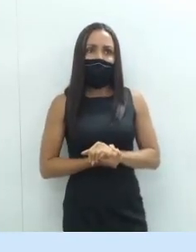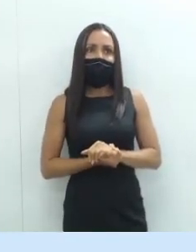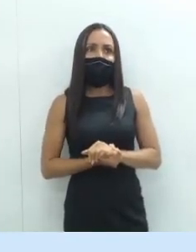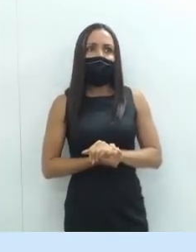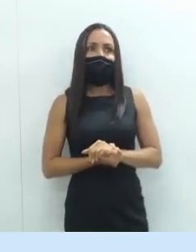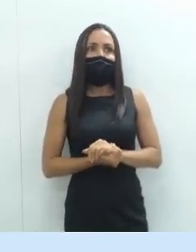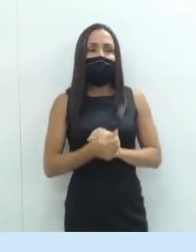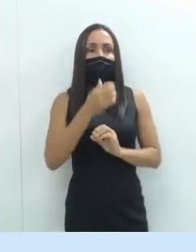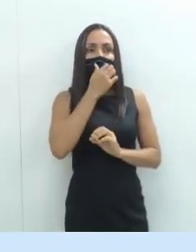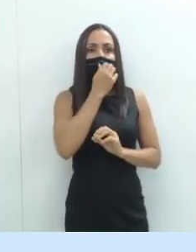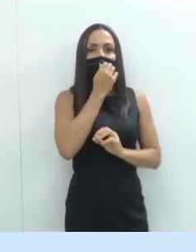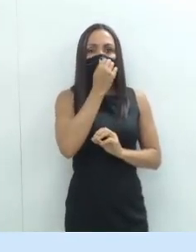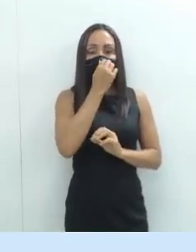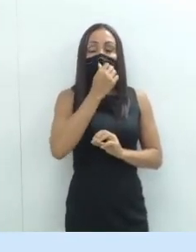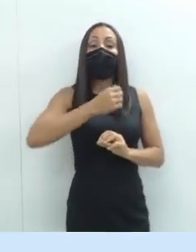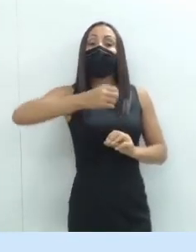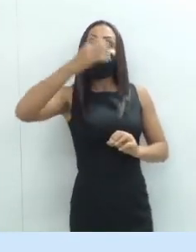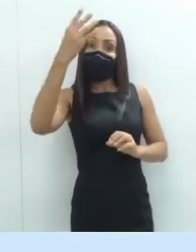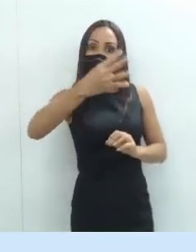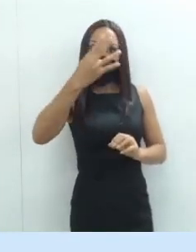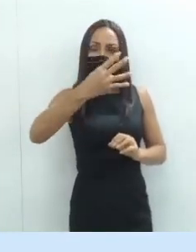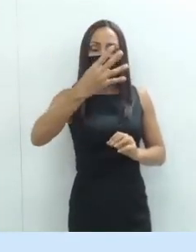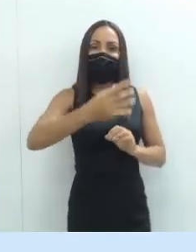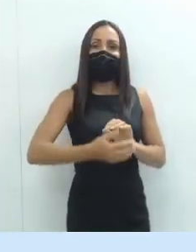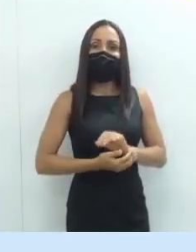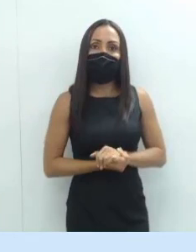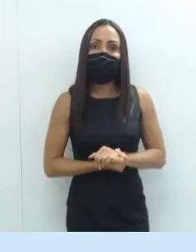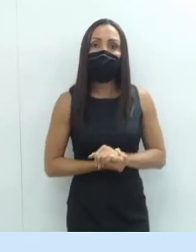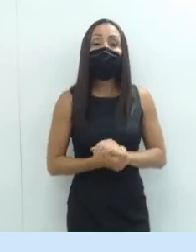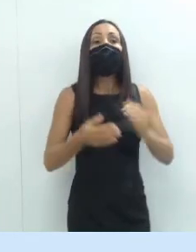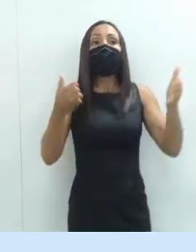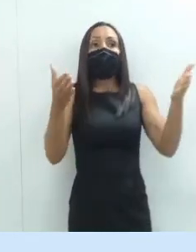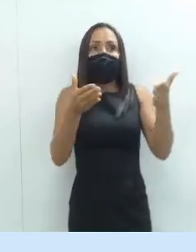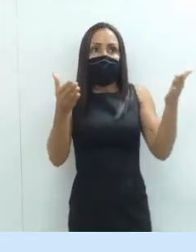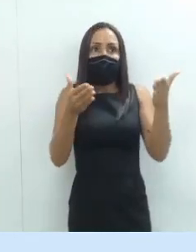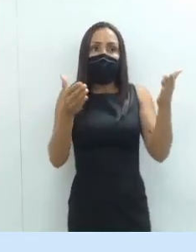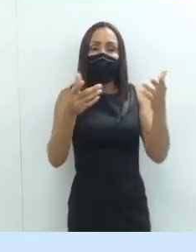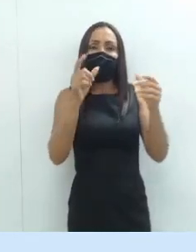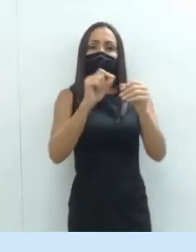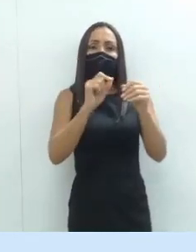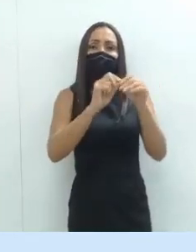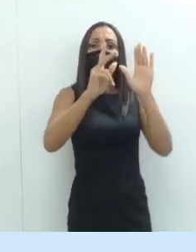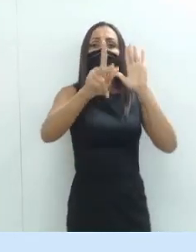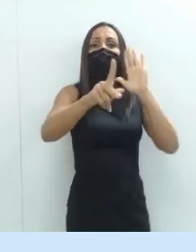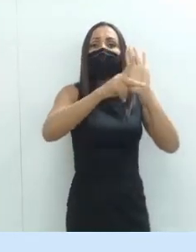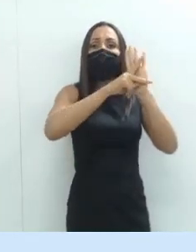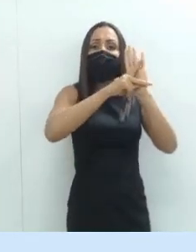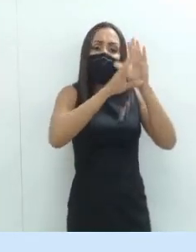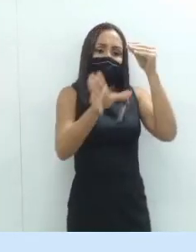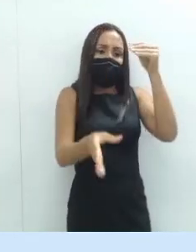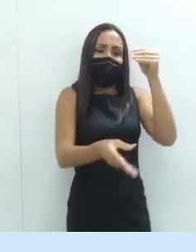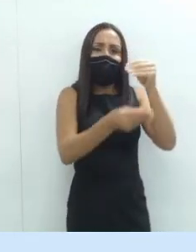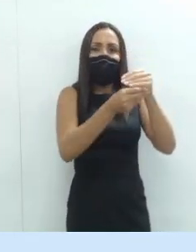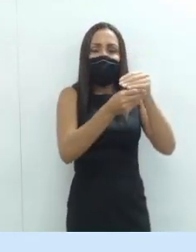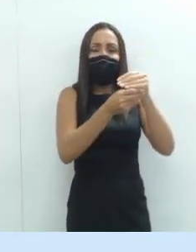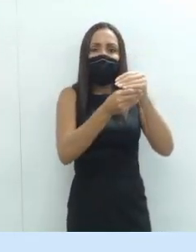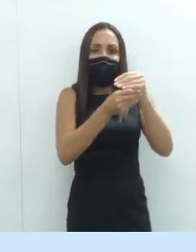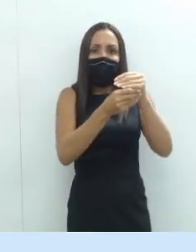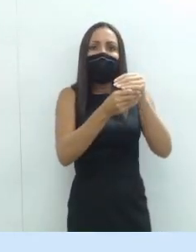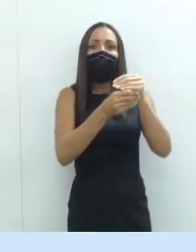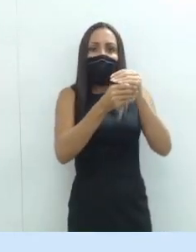etapas. A quarta etapa é a seguinte. Agora, faça seu próprio resumo, unindo